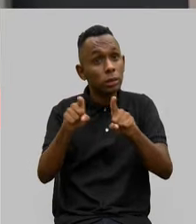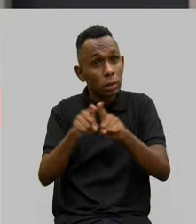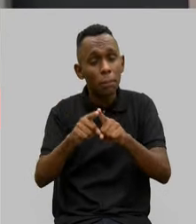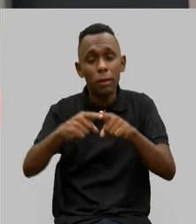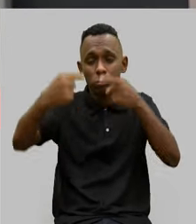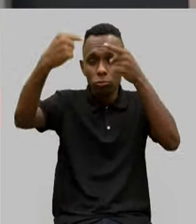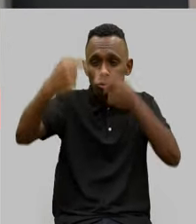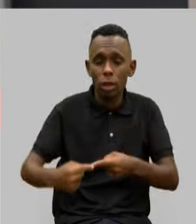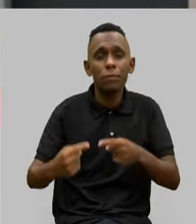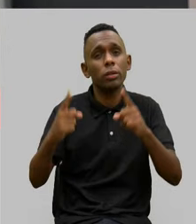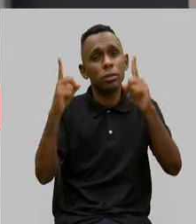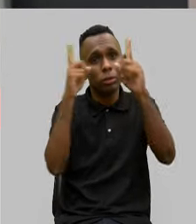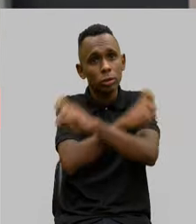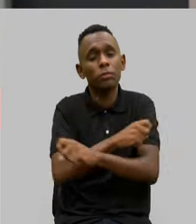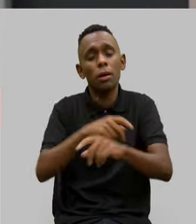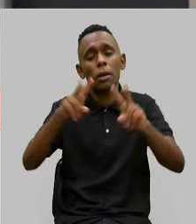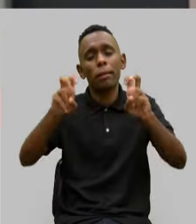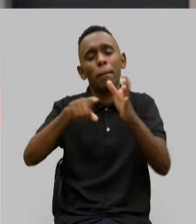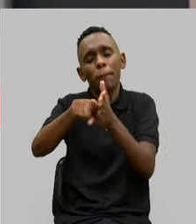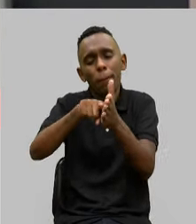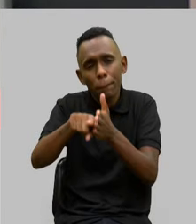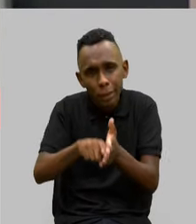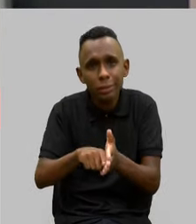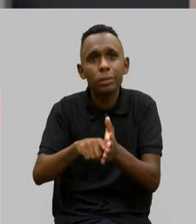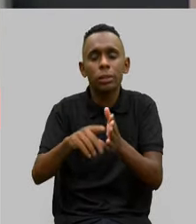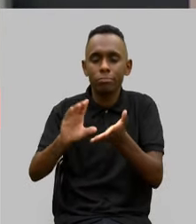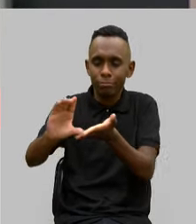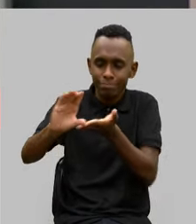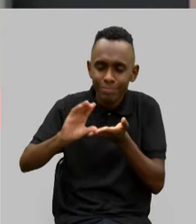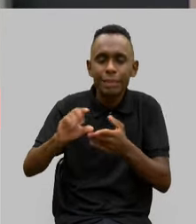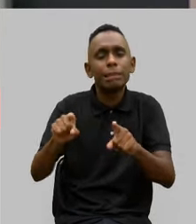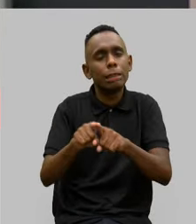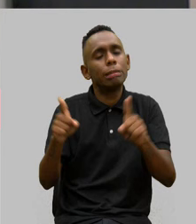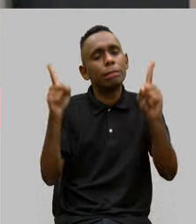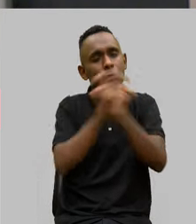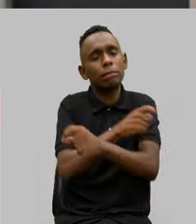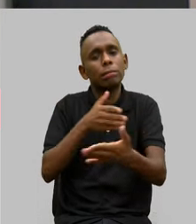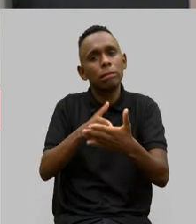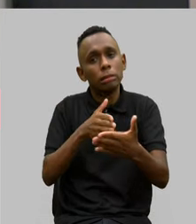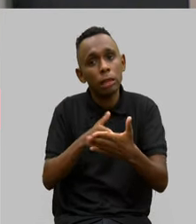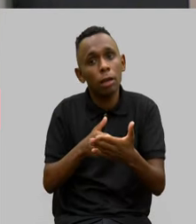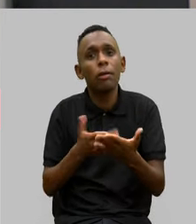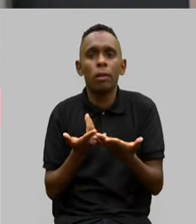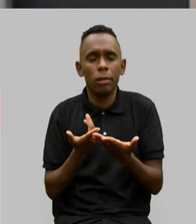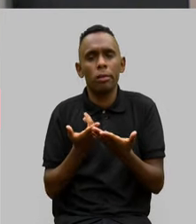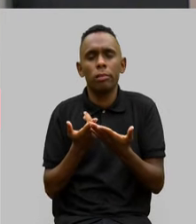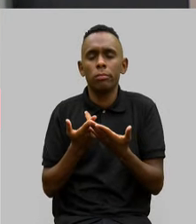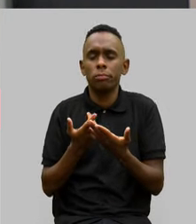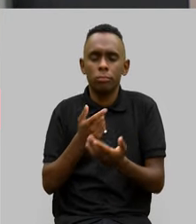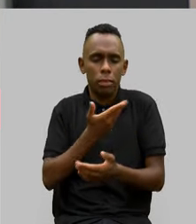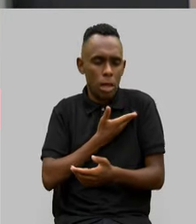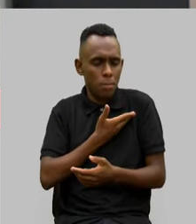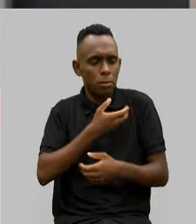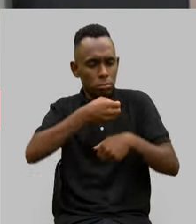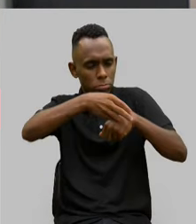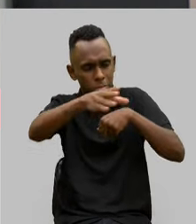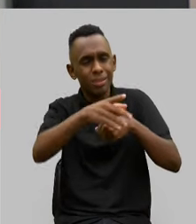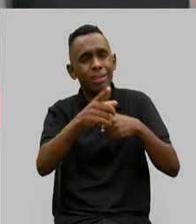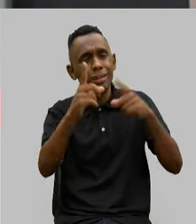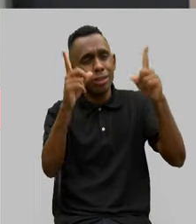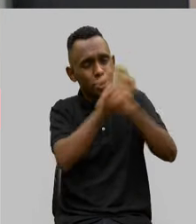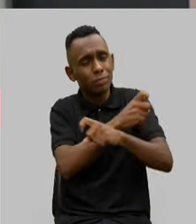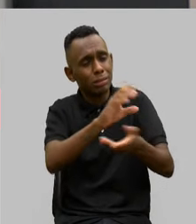dificuldades em termos de pesquisa né em termos de investimento a o colega havia comentado sobre dificuldade de